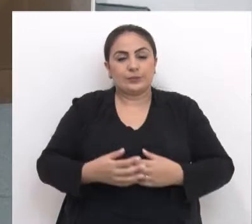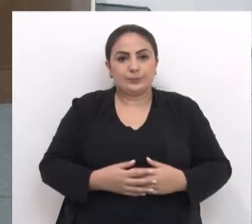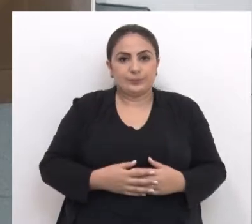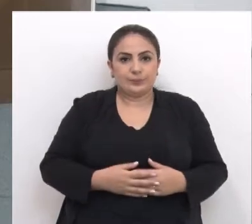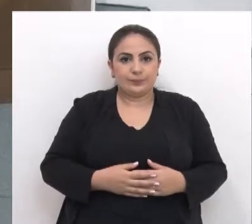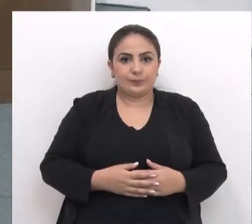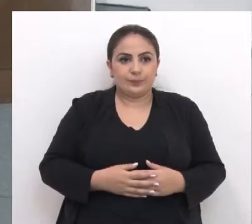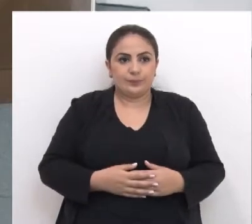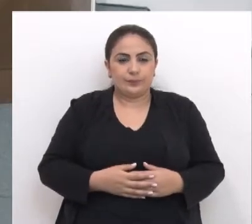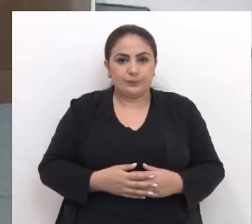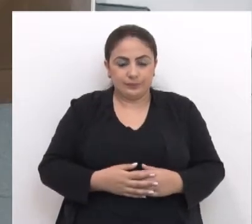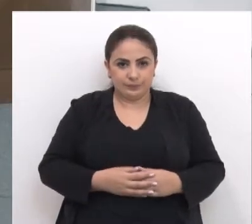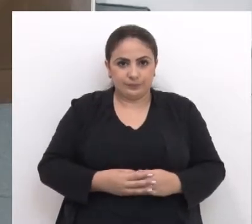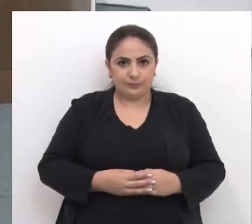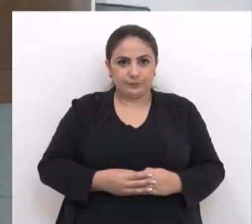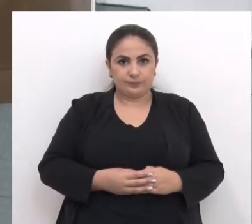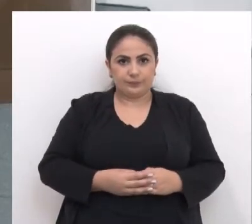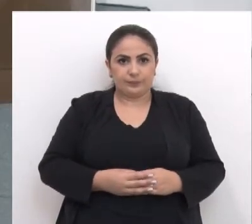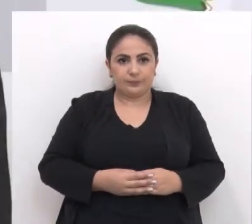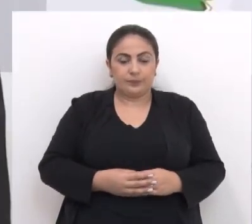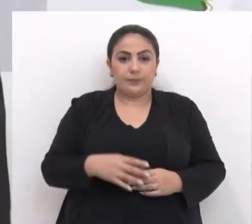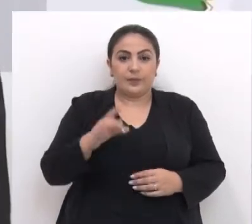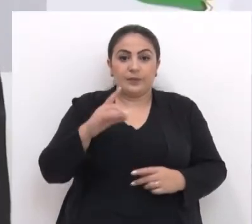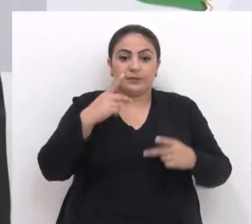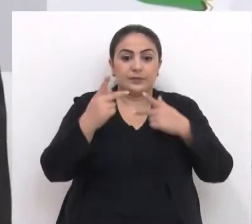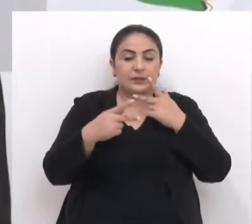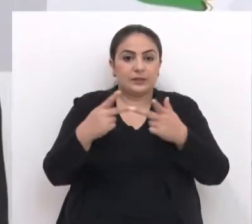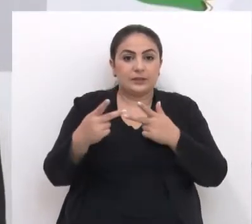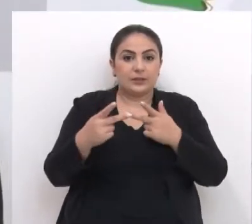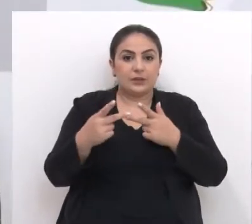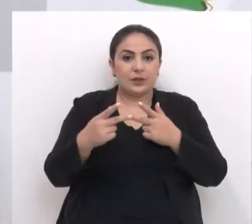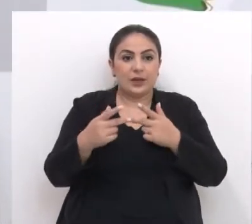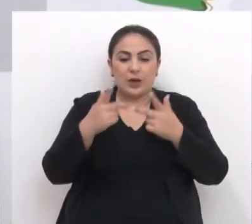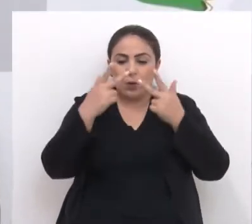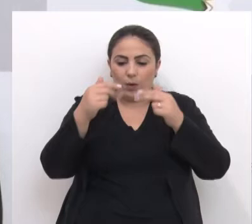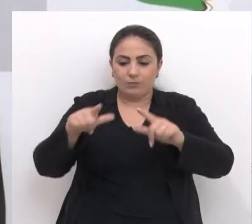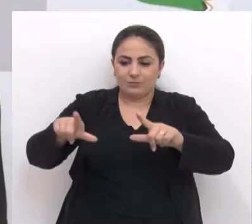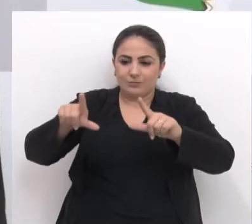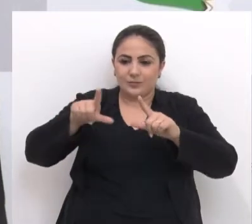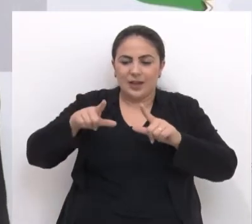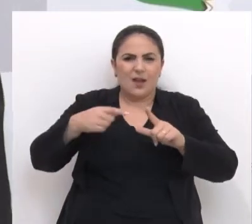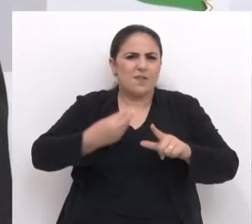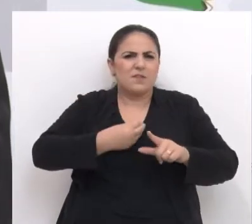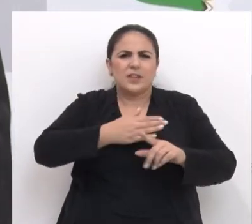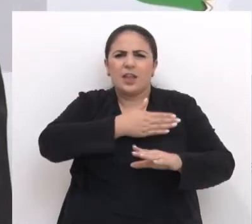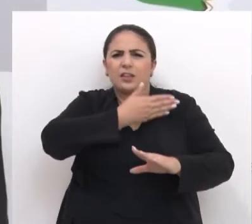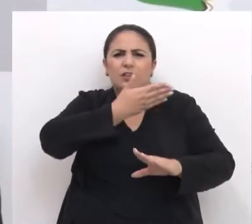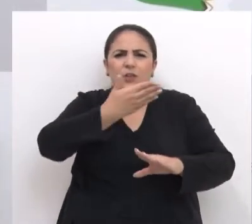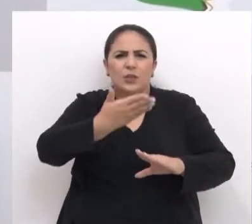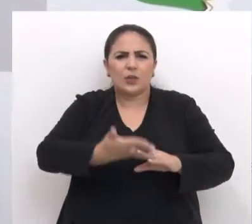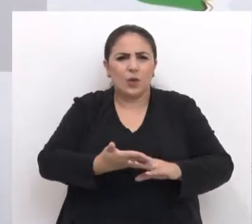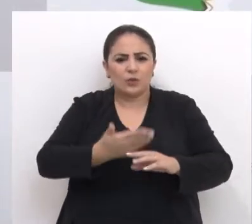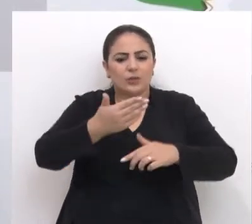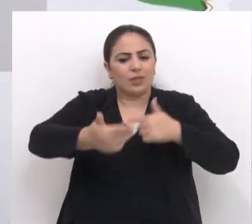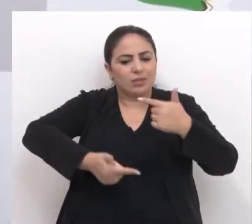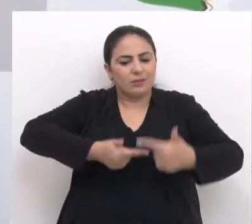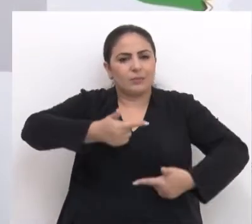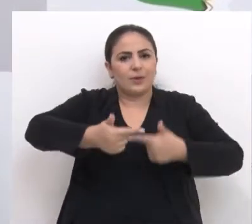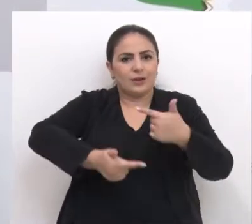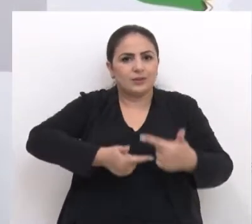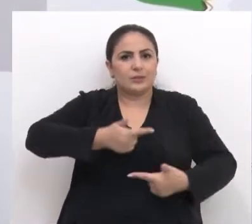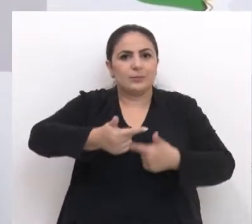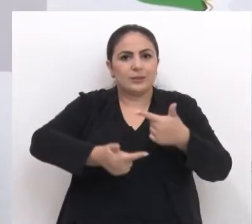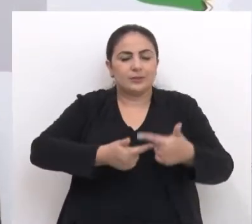comunidade. Essa comenda é o coroamento de uma vida inteira de